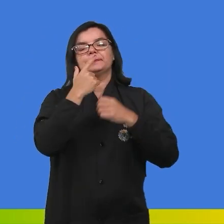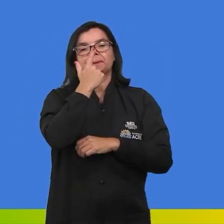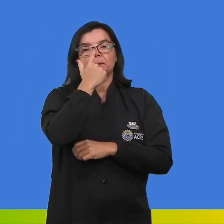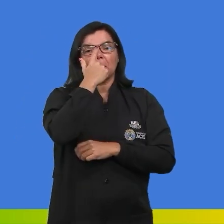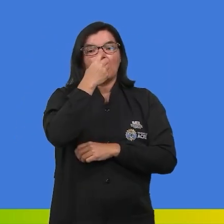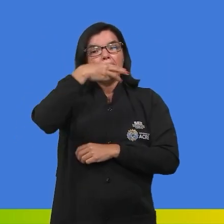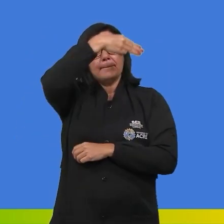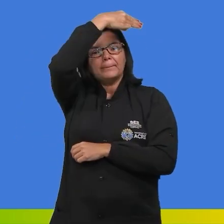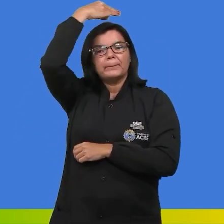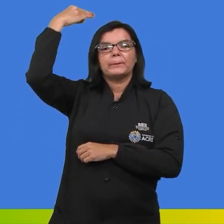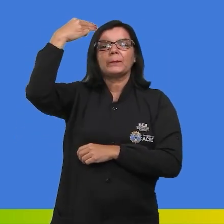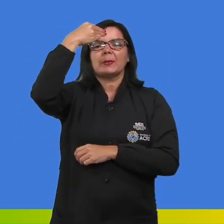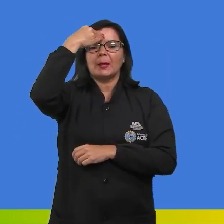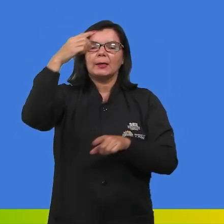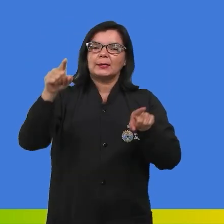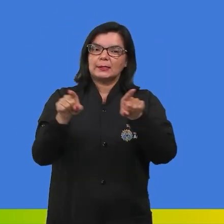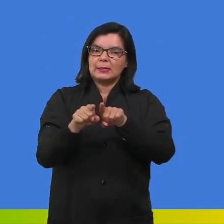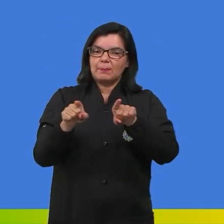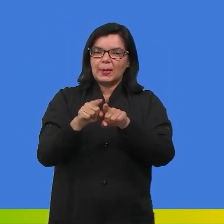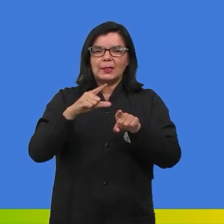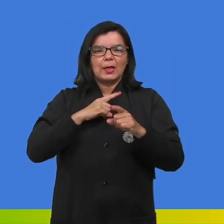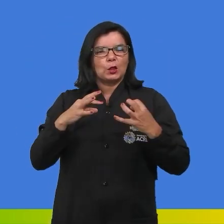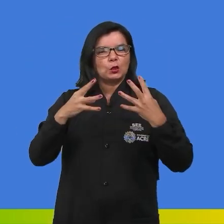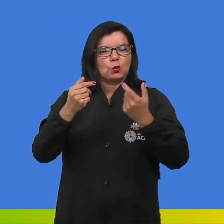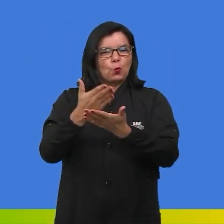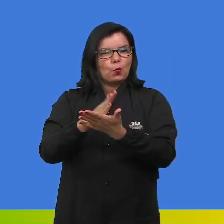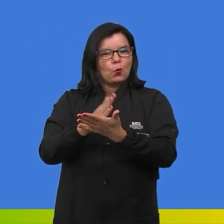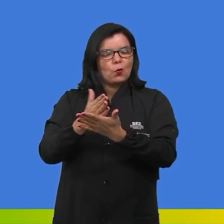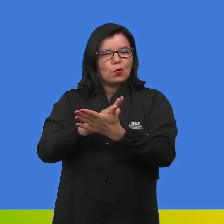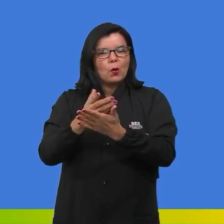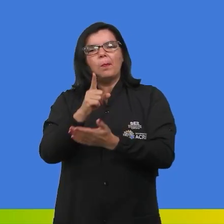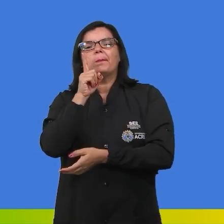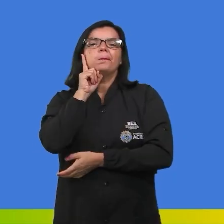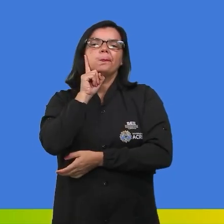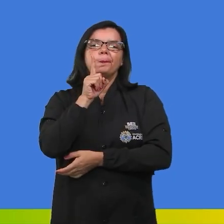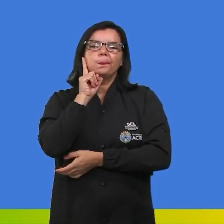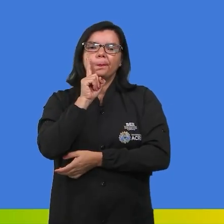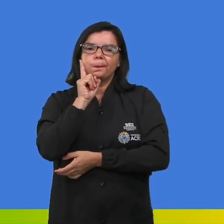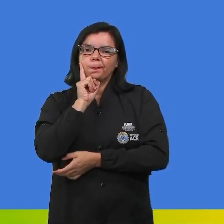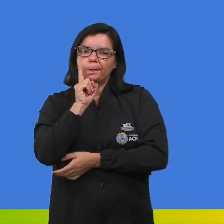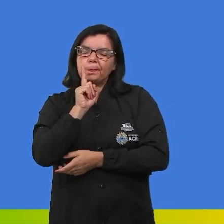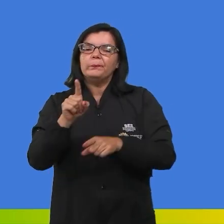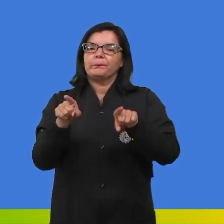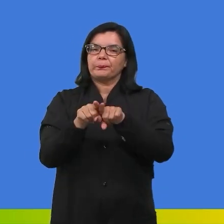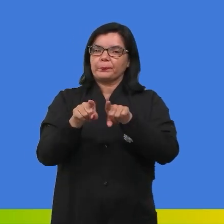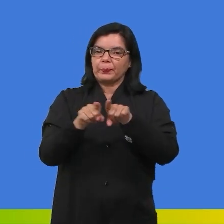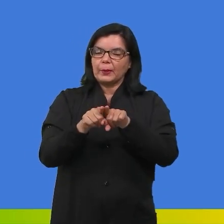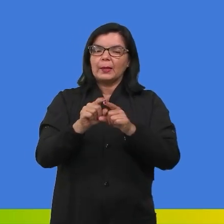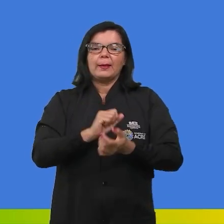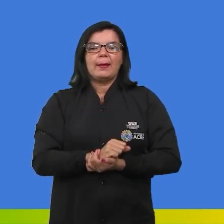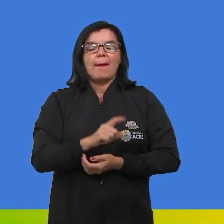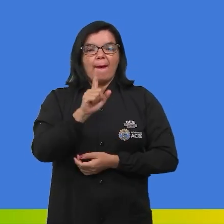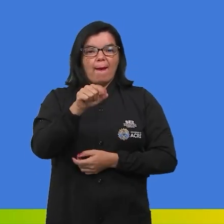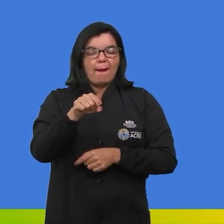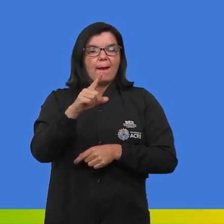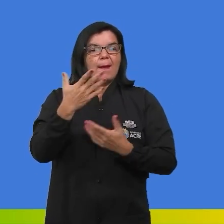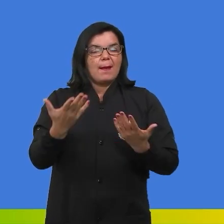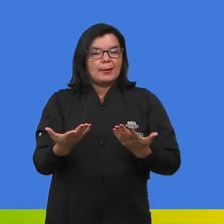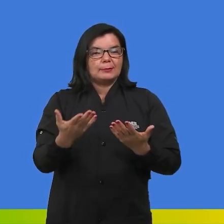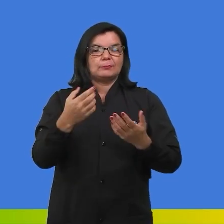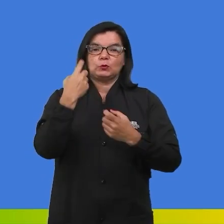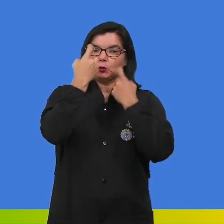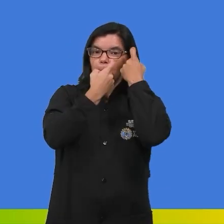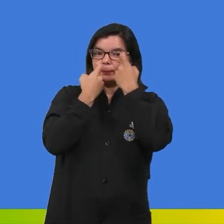O México, ele é interessante porque tem toda aquela questão de fronteira ali com os Estados Unidos, né, então é uma questão